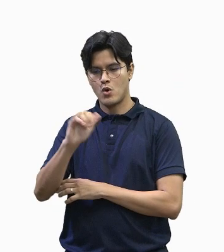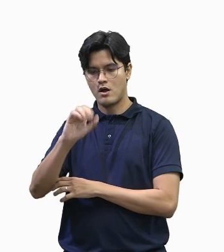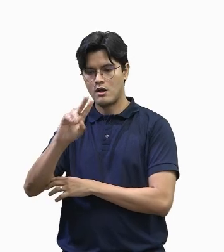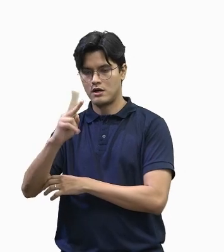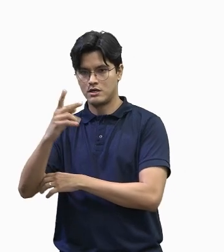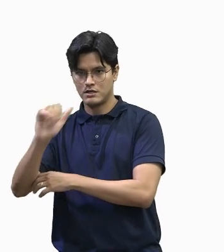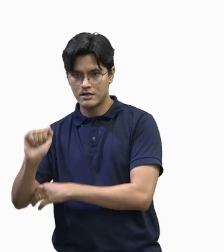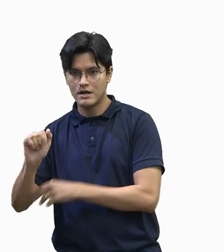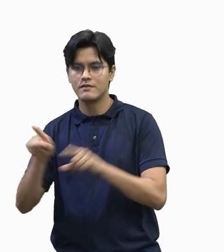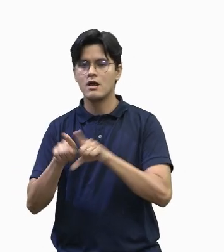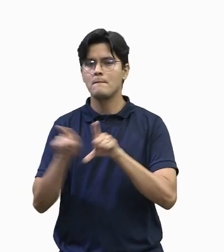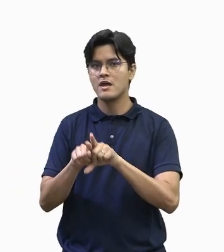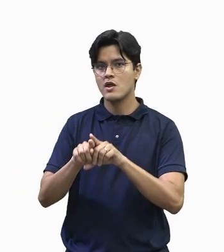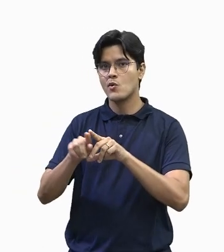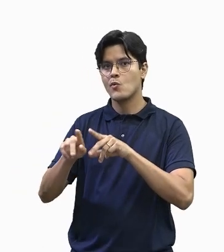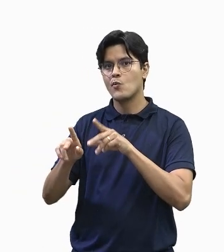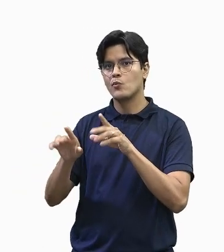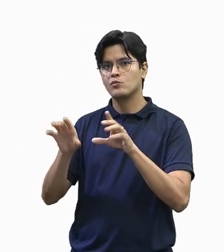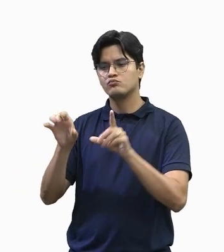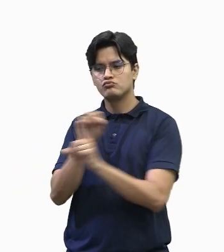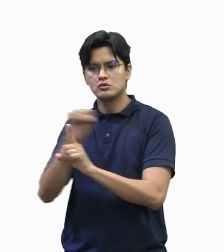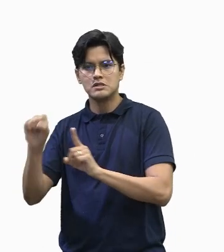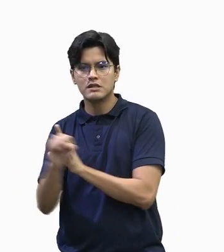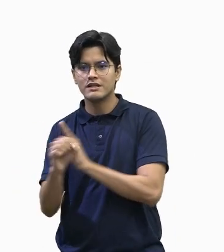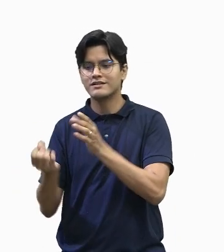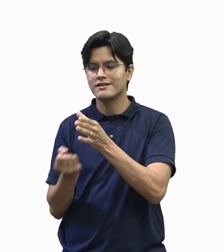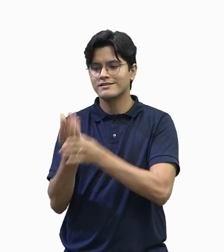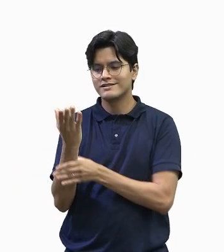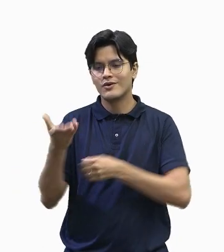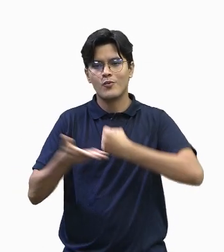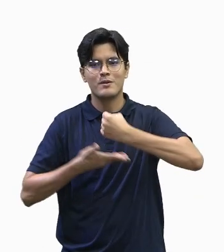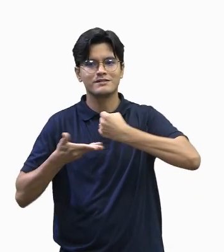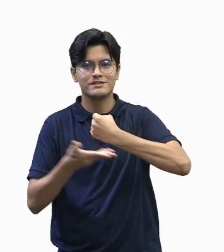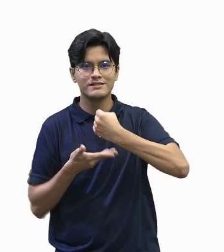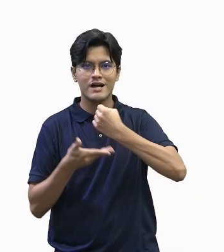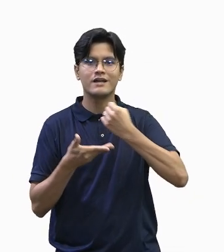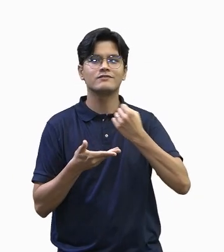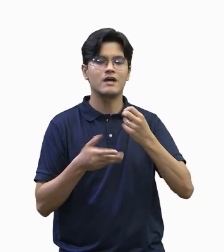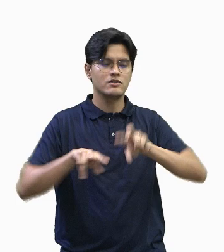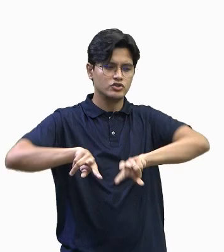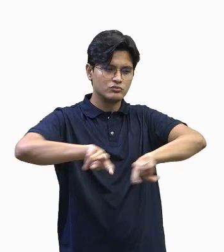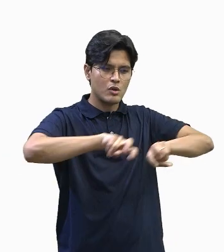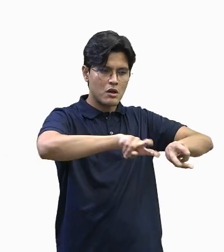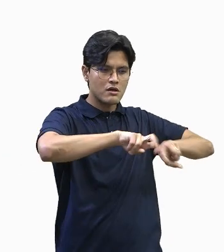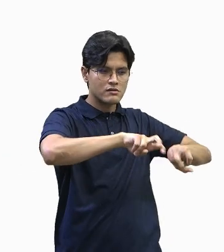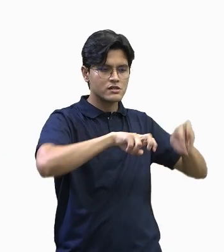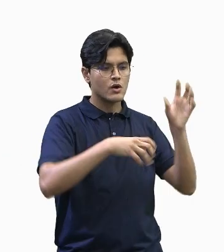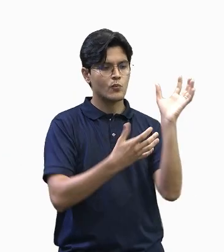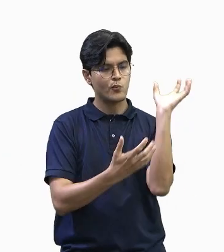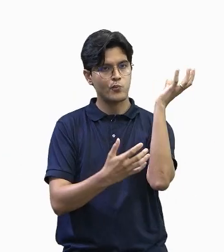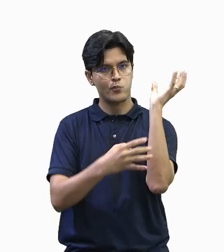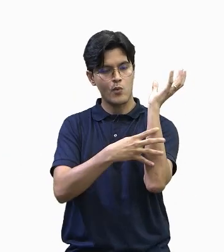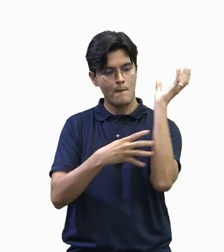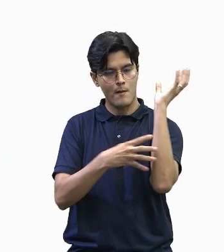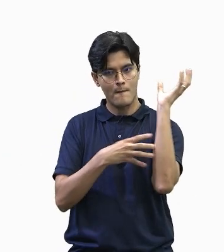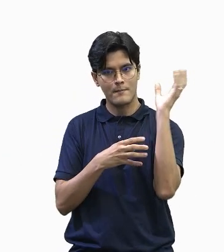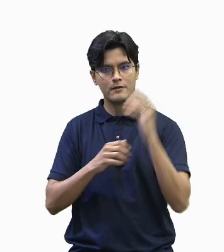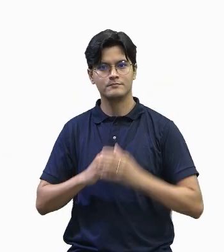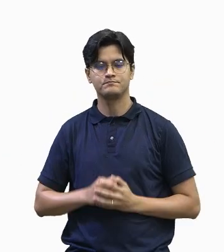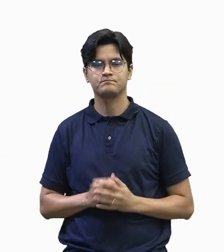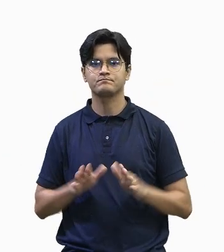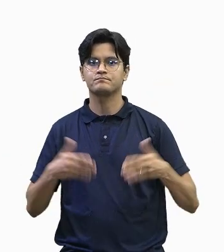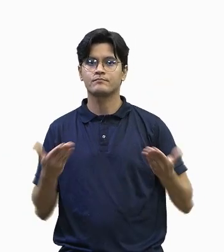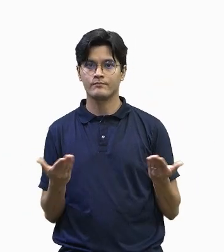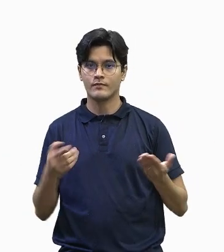através da exploração do látex da seringueira, que foi a civilização da borracha. A exploração da borracha na